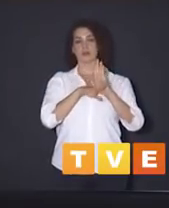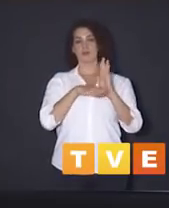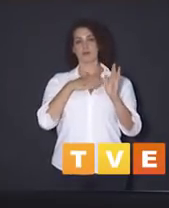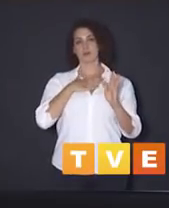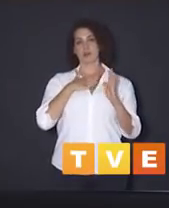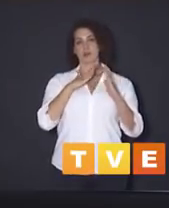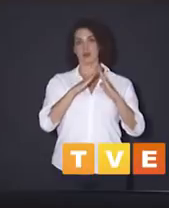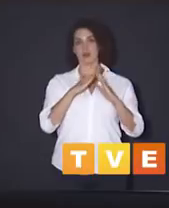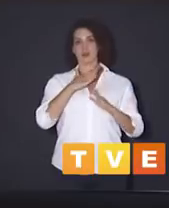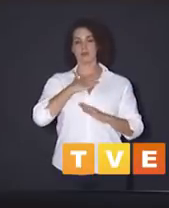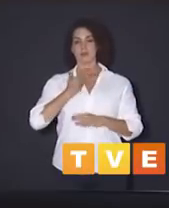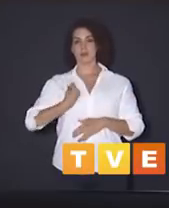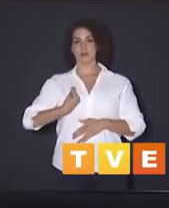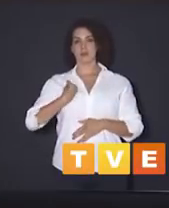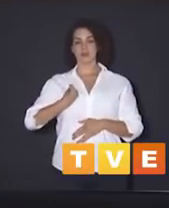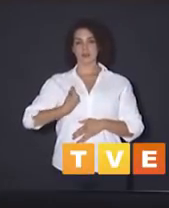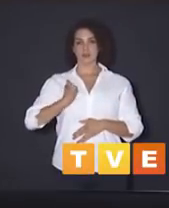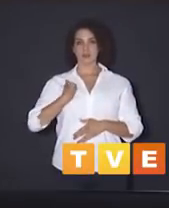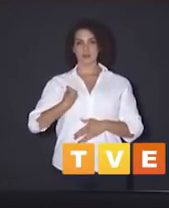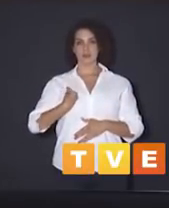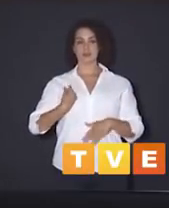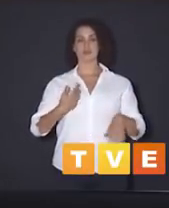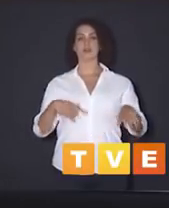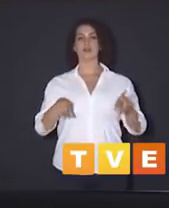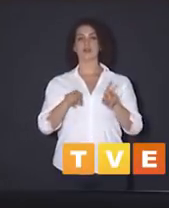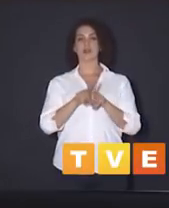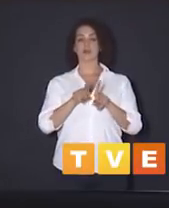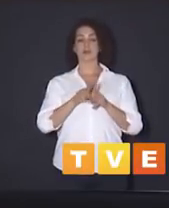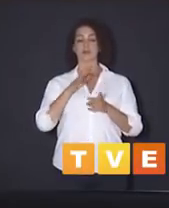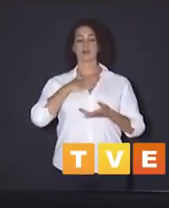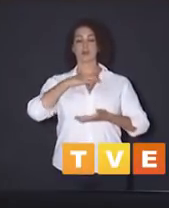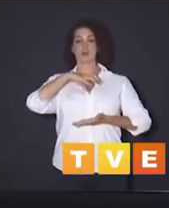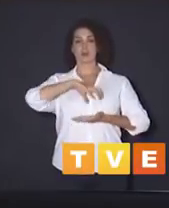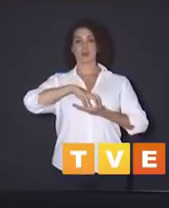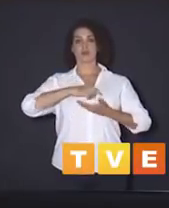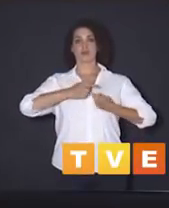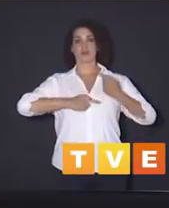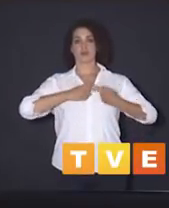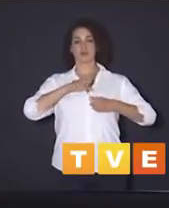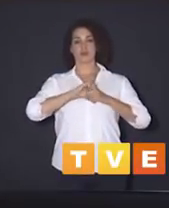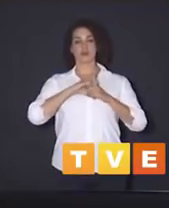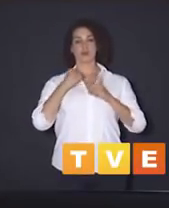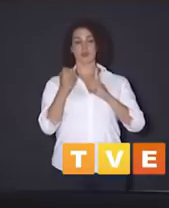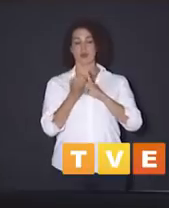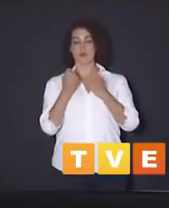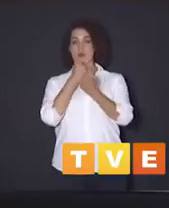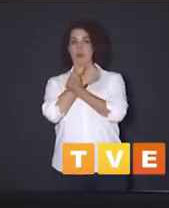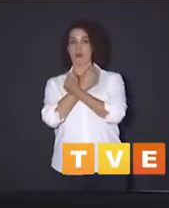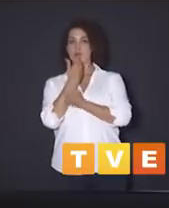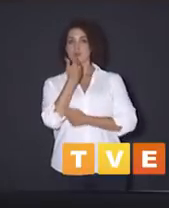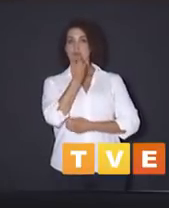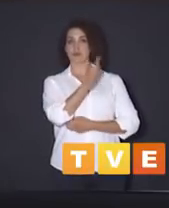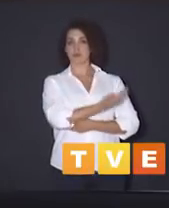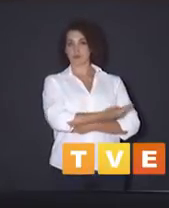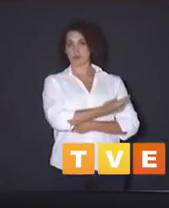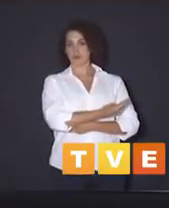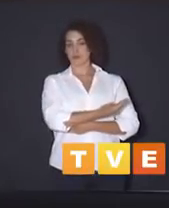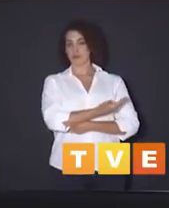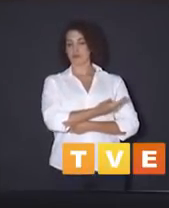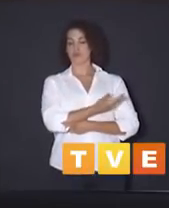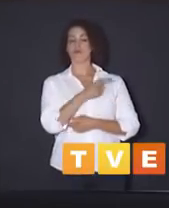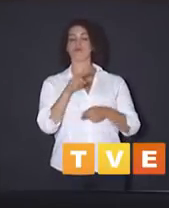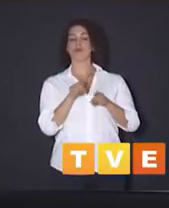e para o nosso centro de gestão social chegou um pedido da caixa e uma incumbência e um